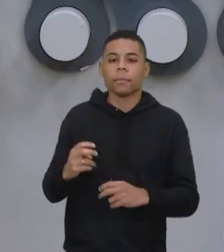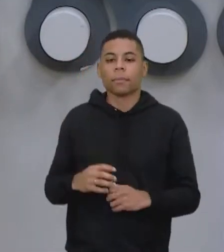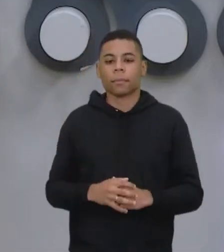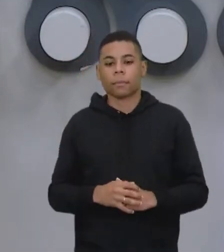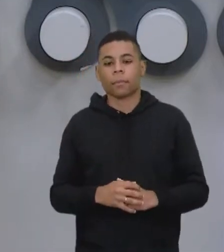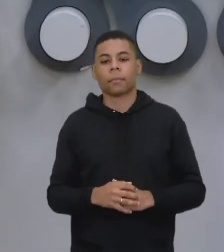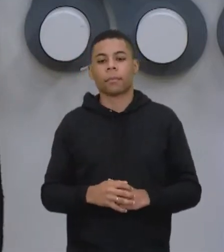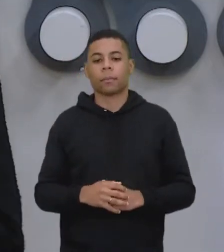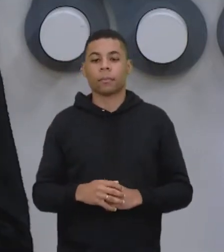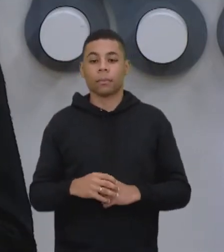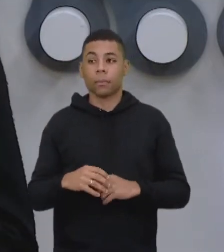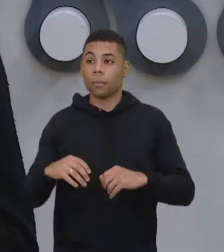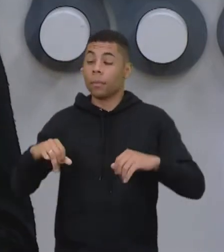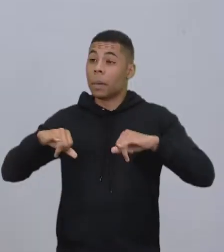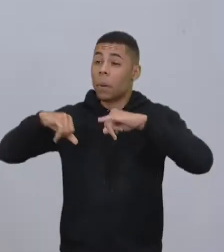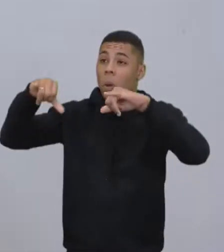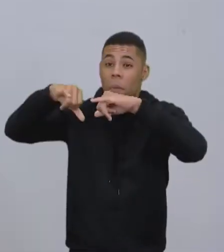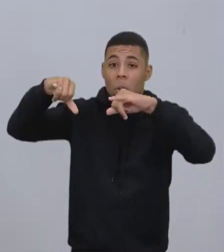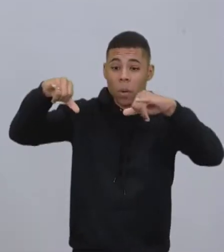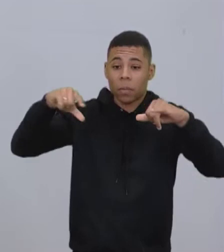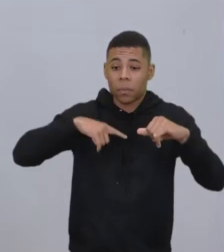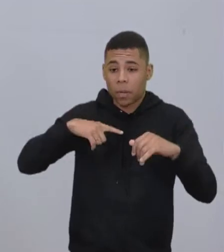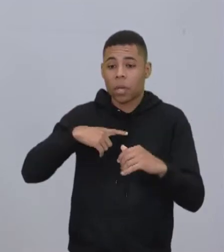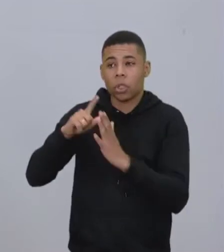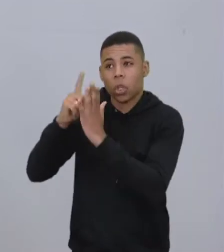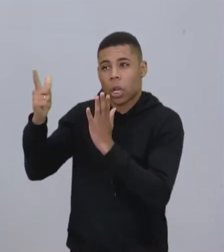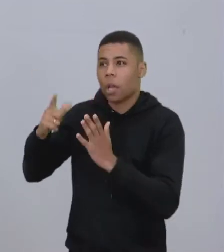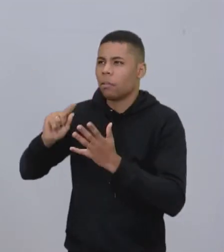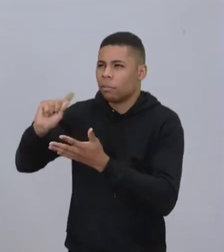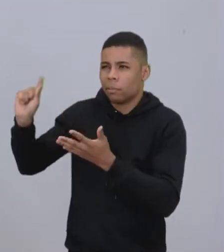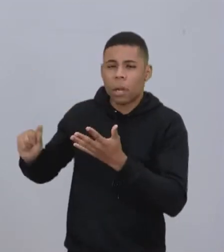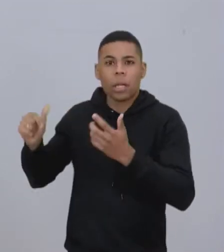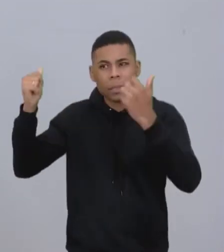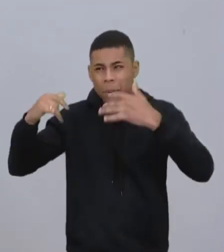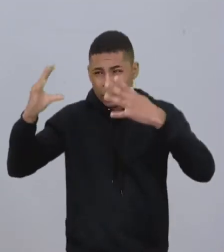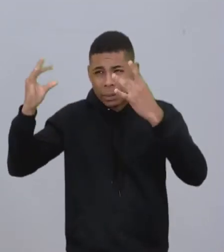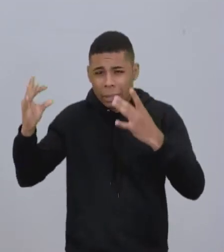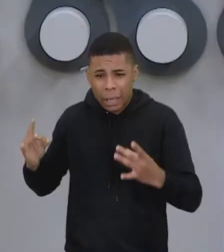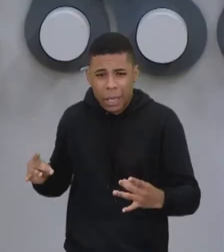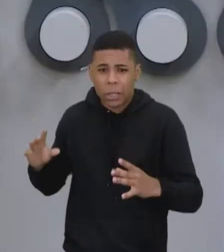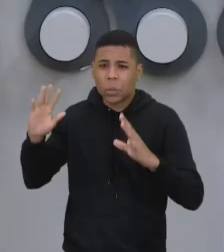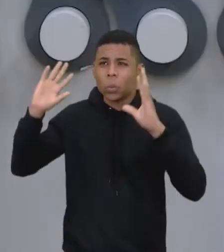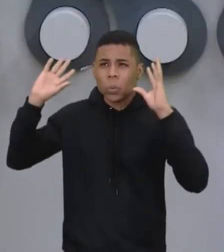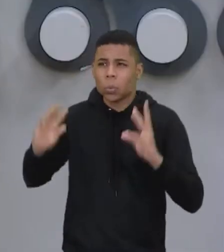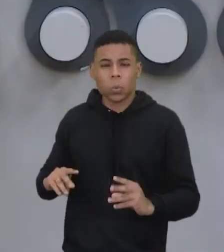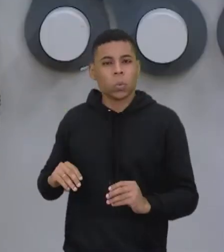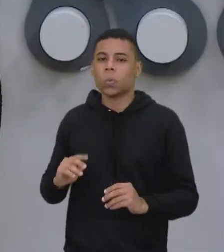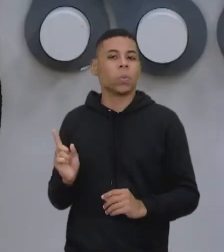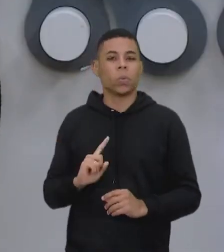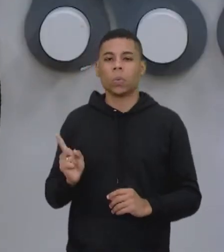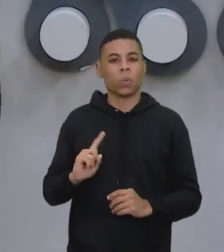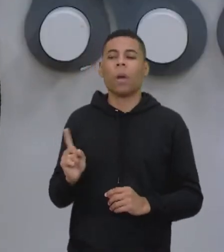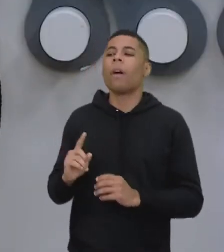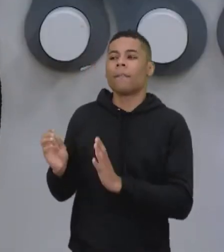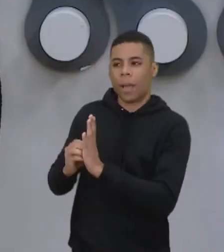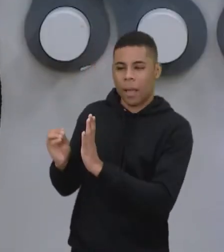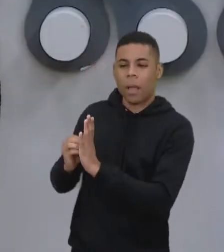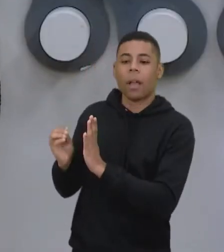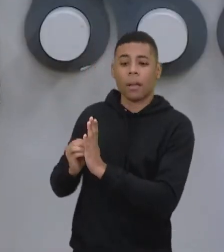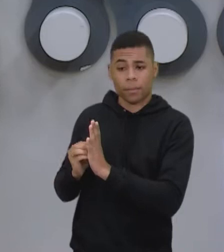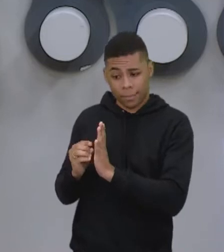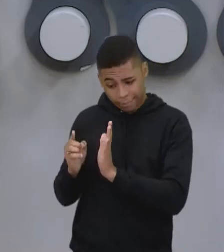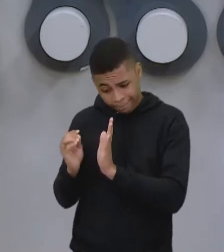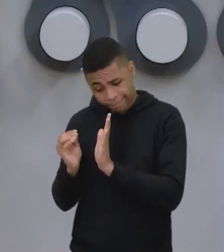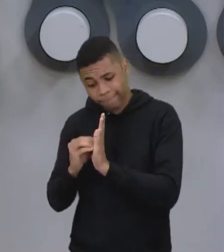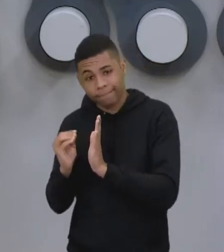que se fala na imprensa, e nem a imprensa, ela não trata de tudo também. E essa ausência, por exemplo, de parte importante,